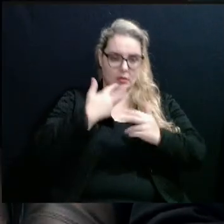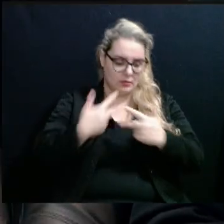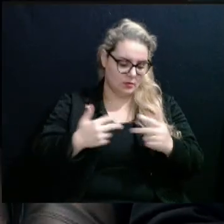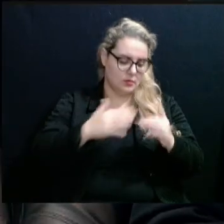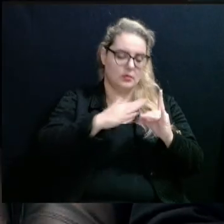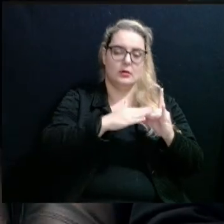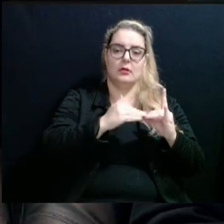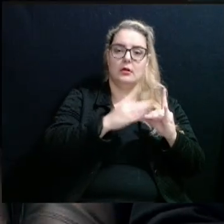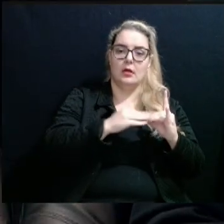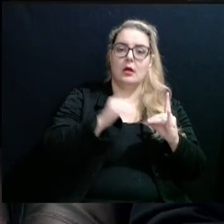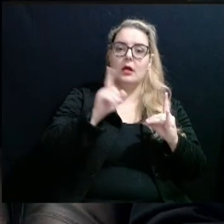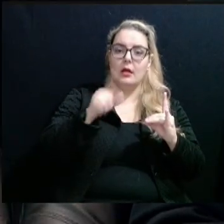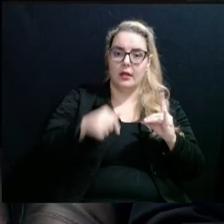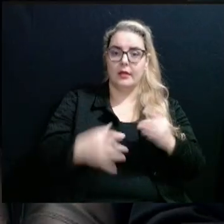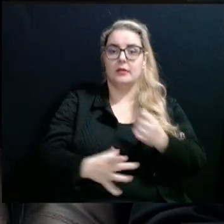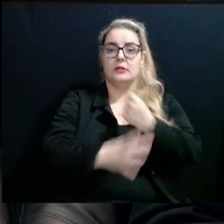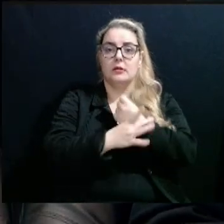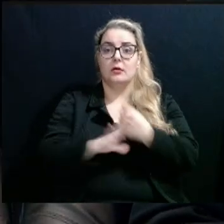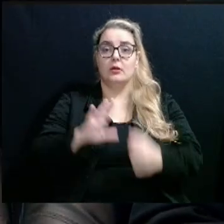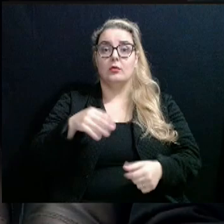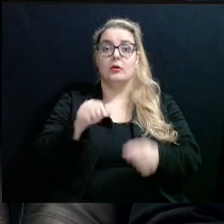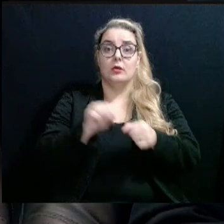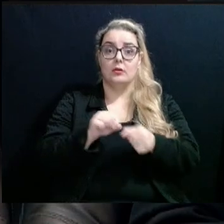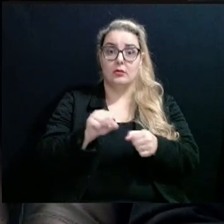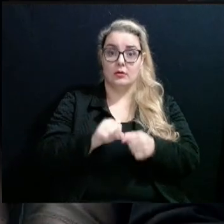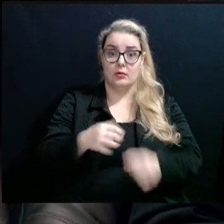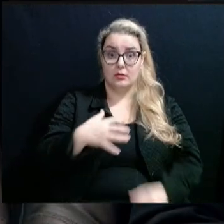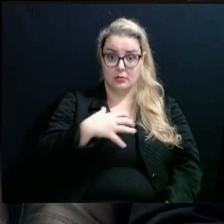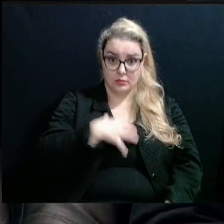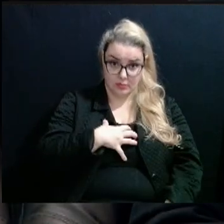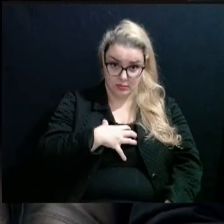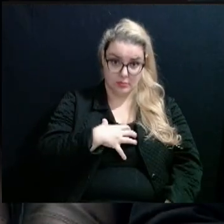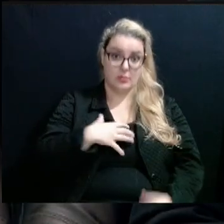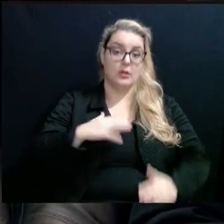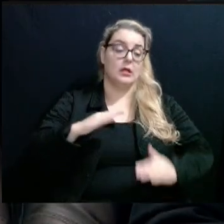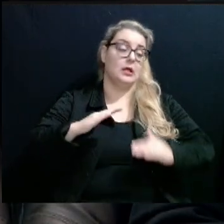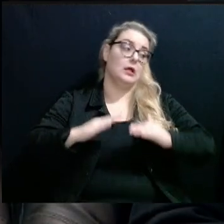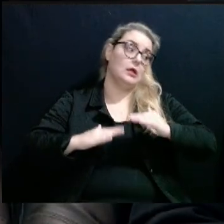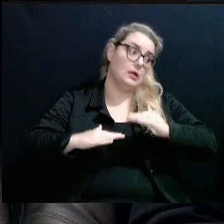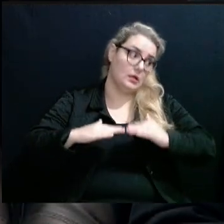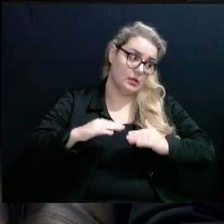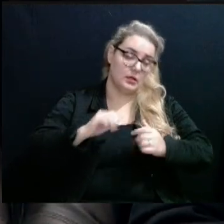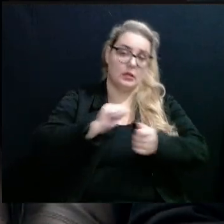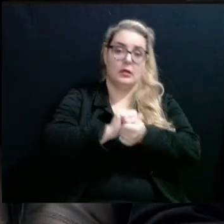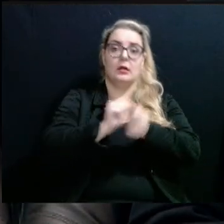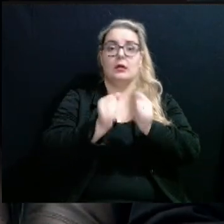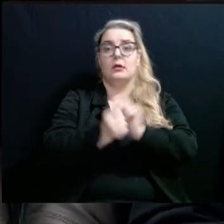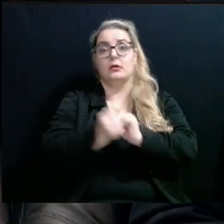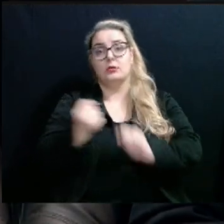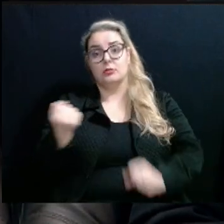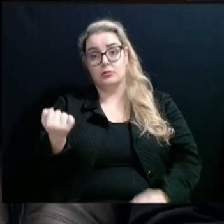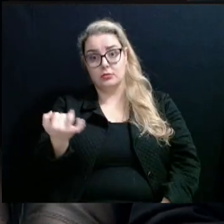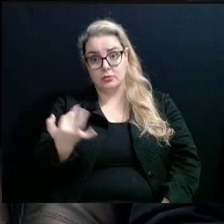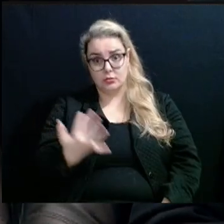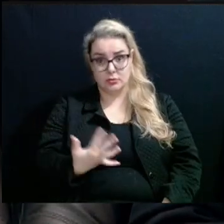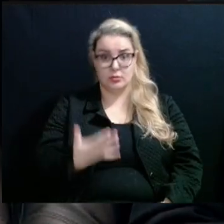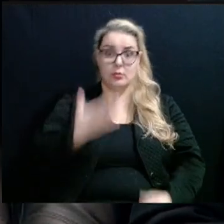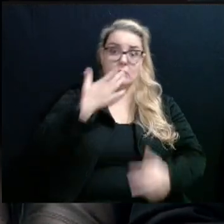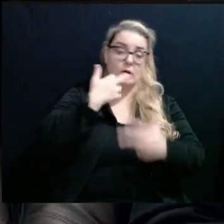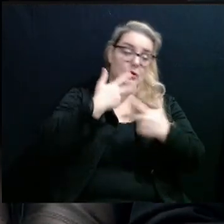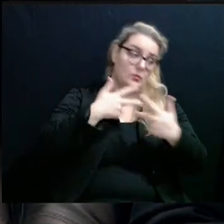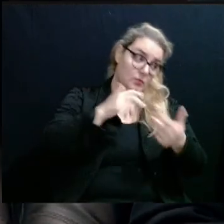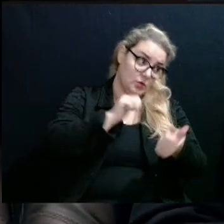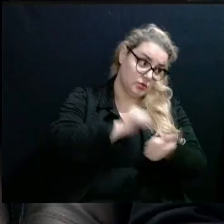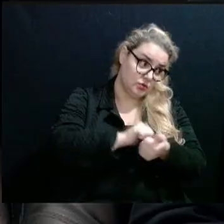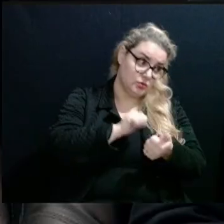ela é feita de forma equilibrada, Sim. ajustando quantidade, comendo alimentos de qualidade. Então, quando a gente faz